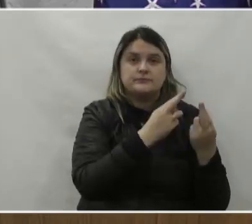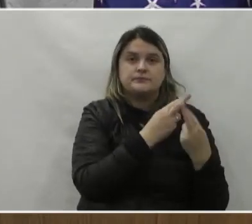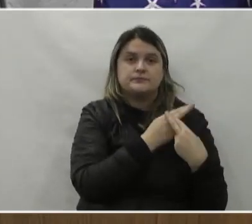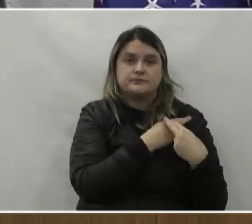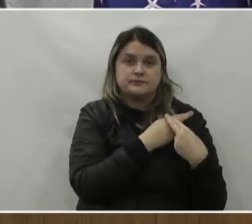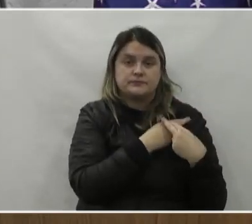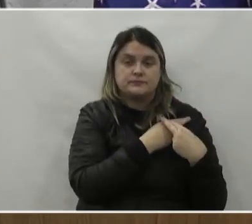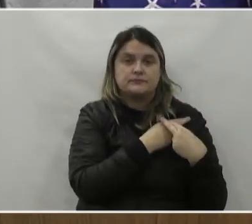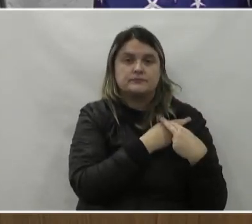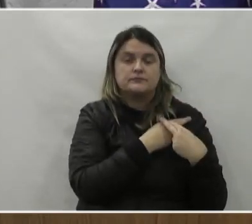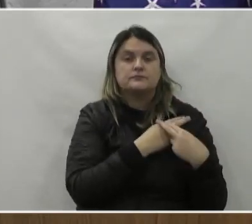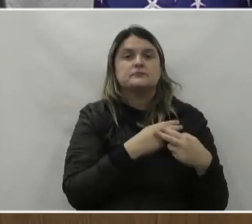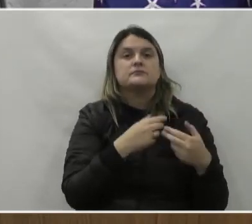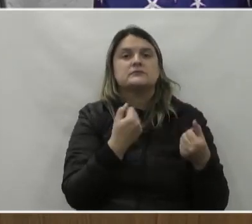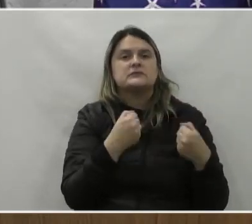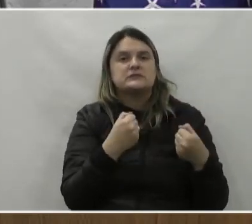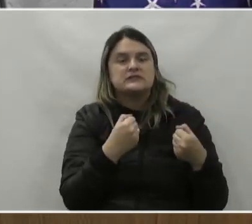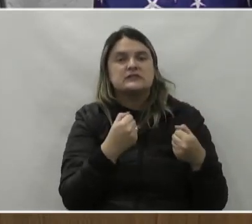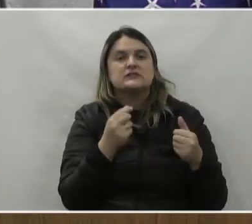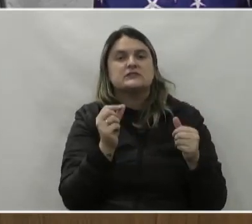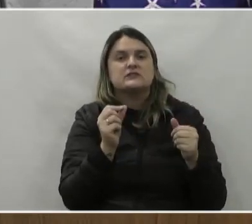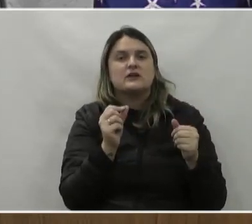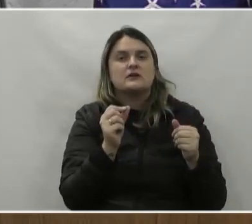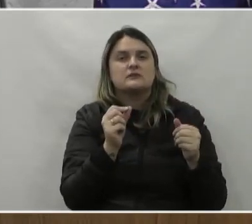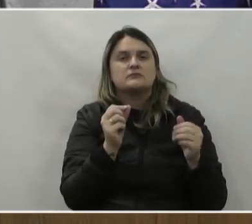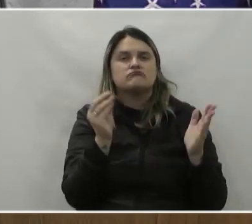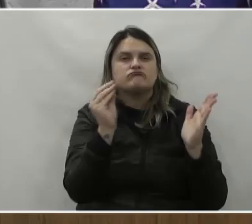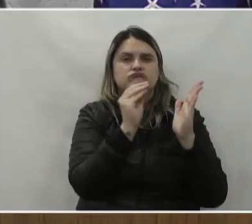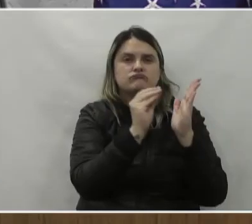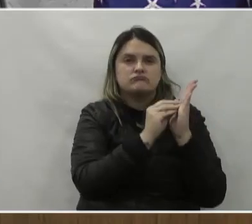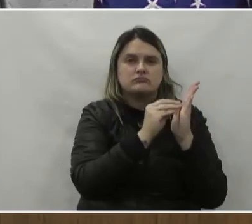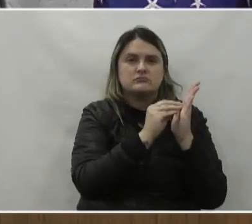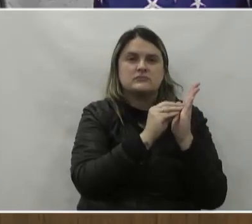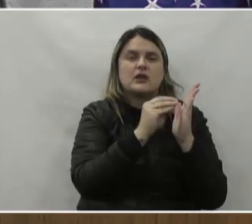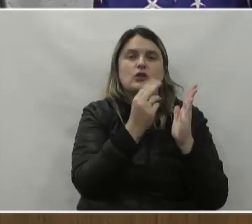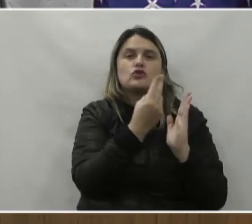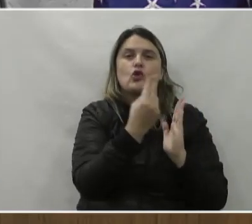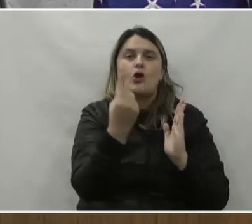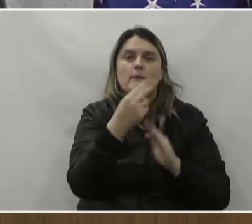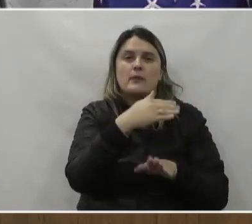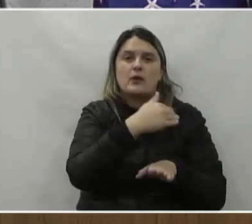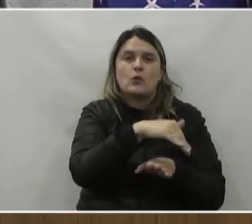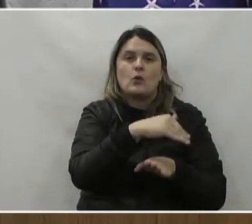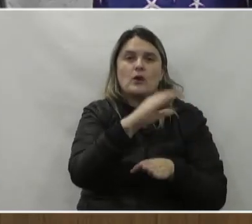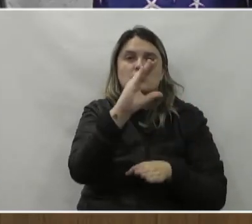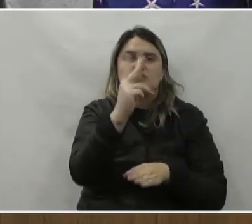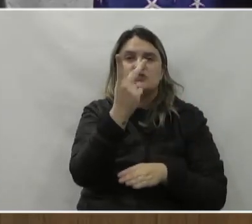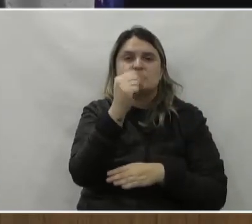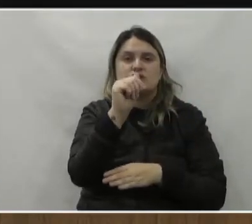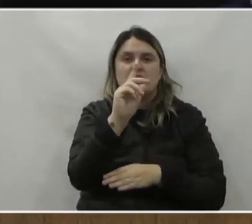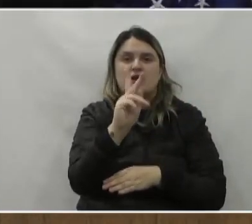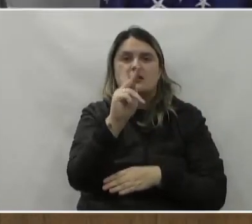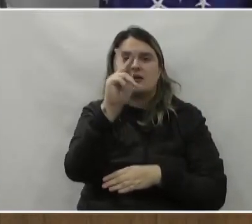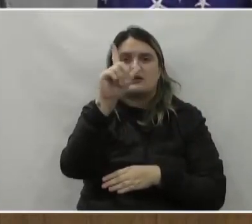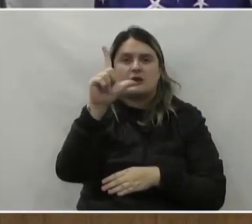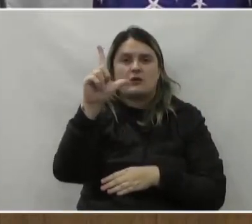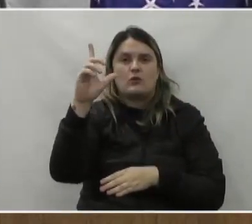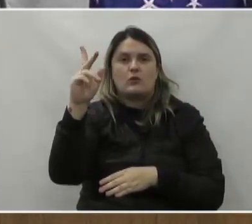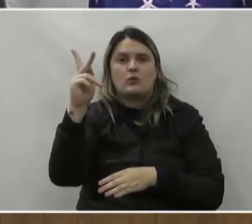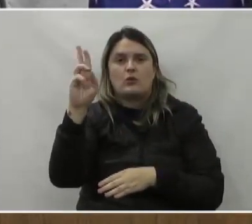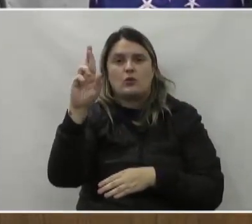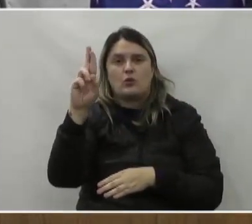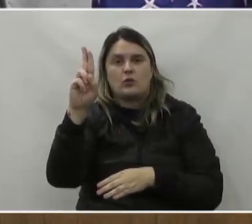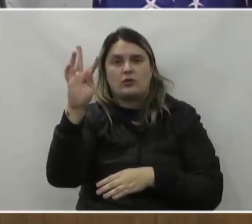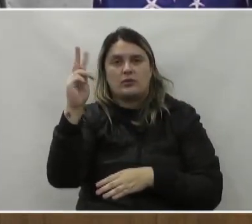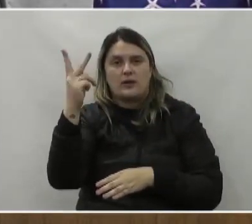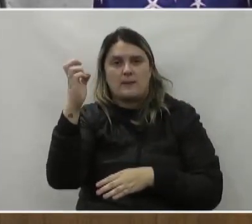competente, que seja colocado no cronograma de asfaltamento a rua Chaquel Rutenberg, situada no bairro